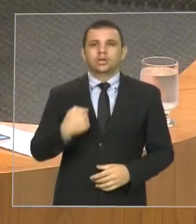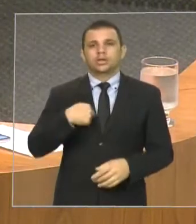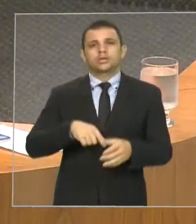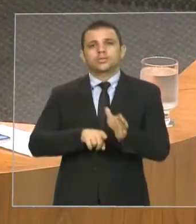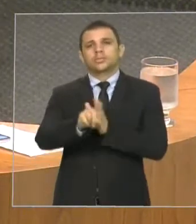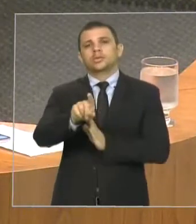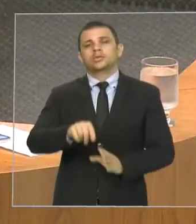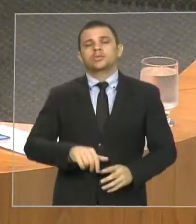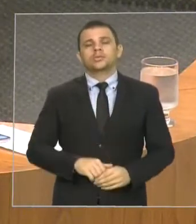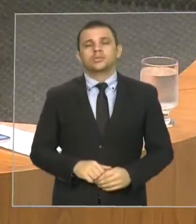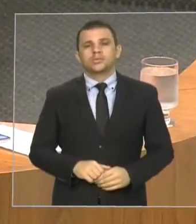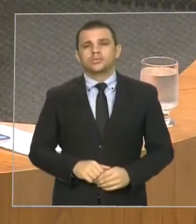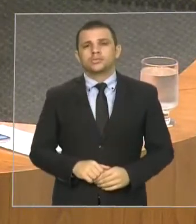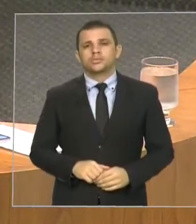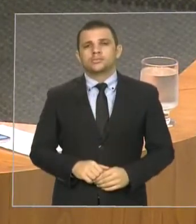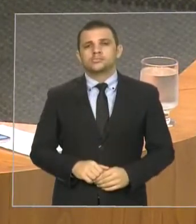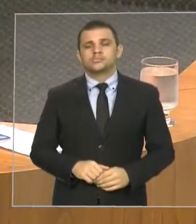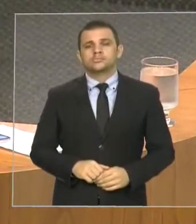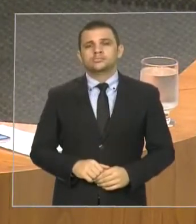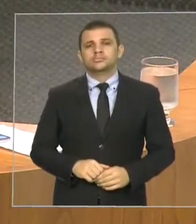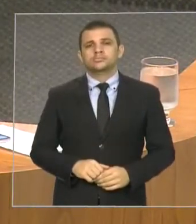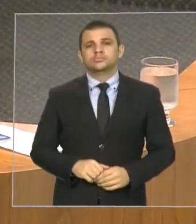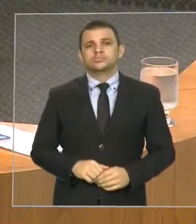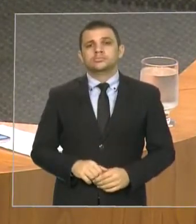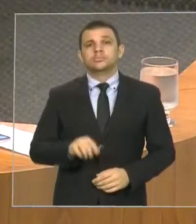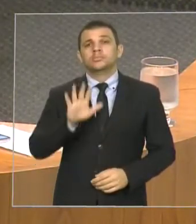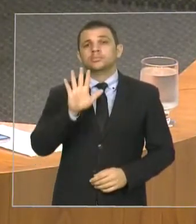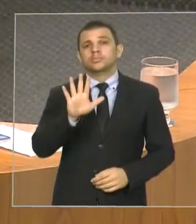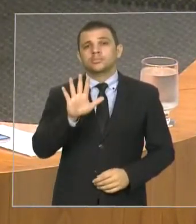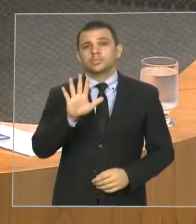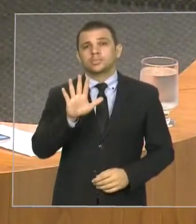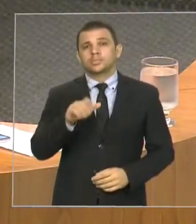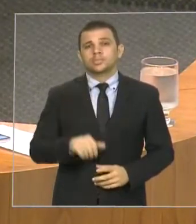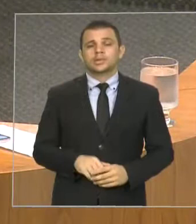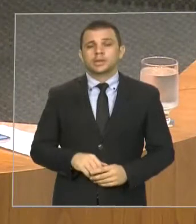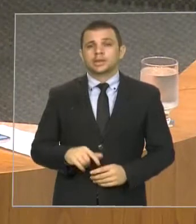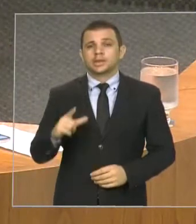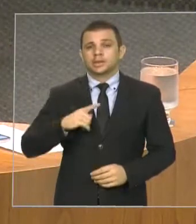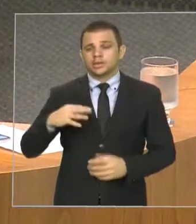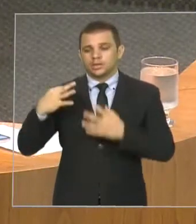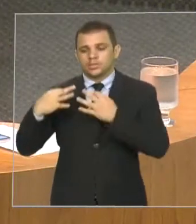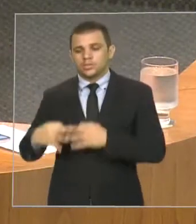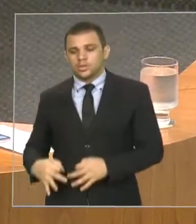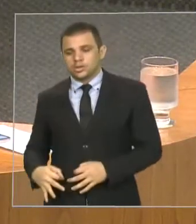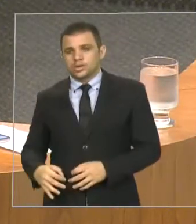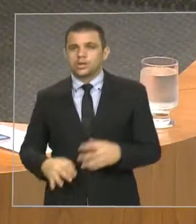Qual a linha tênue que separa a moralidade da imoralidade?